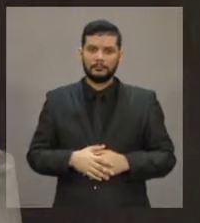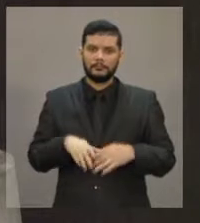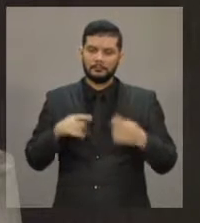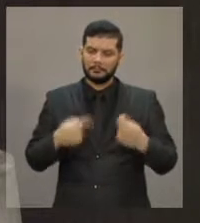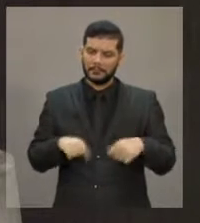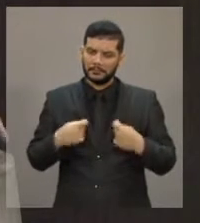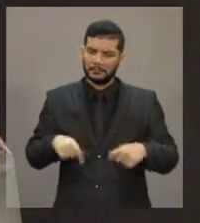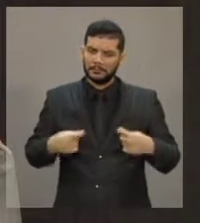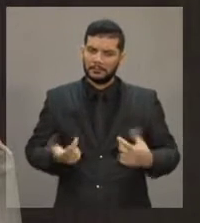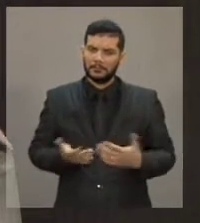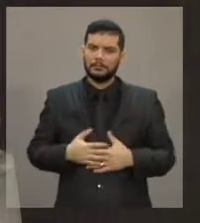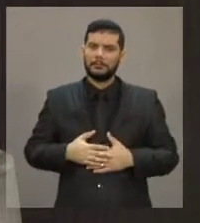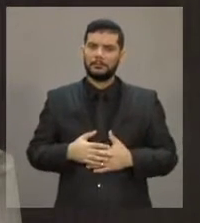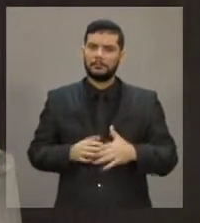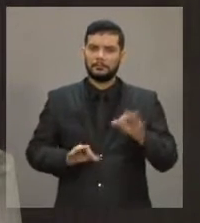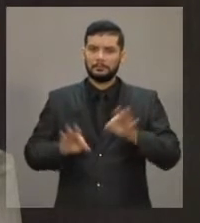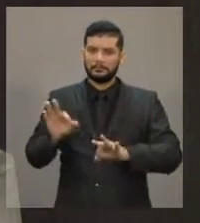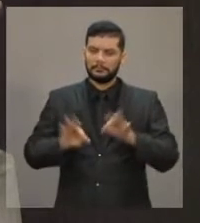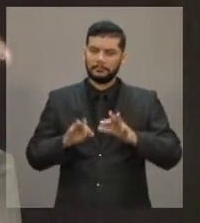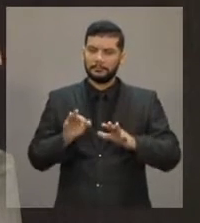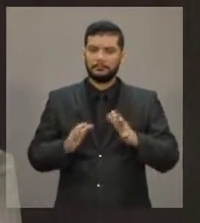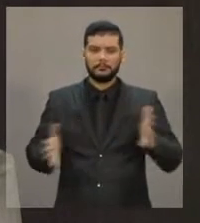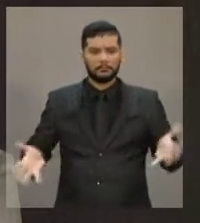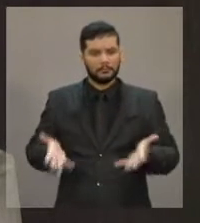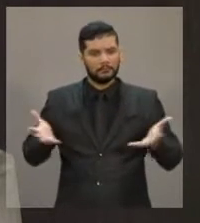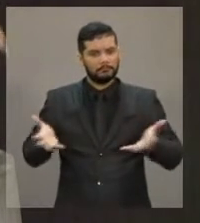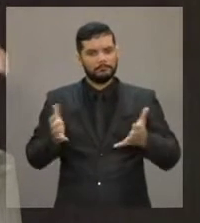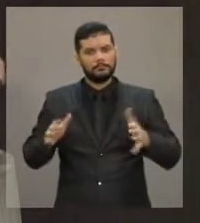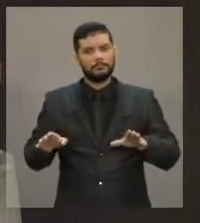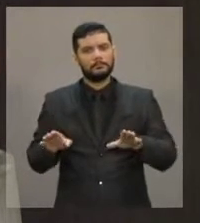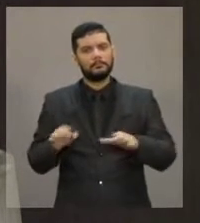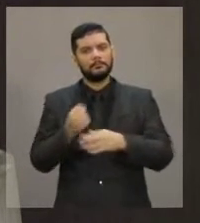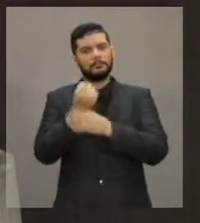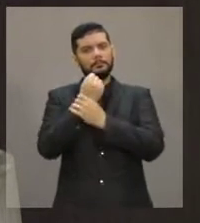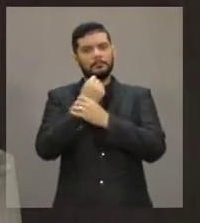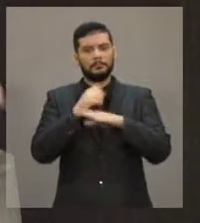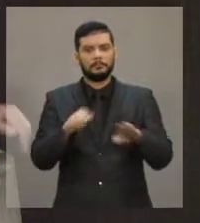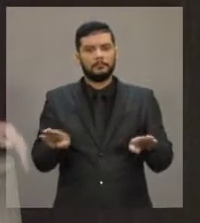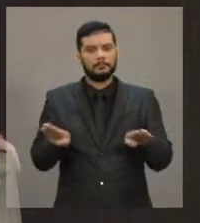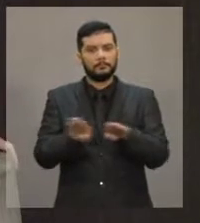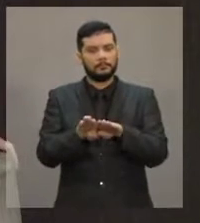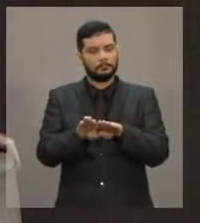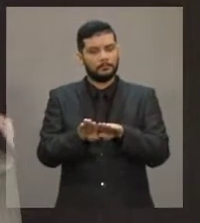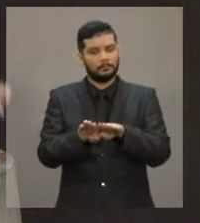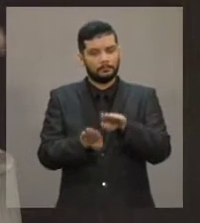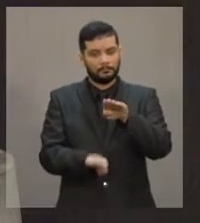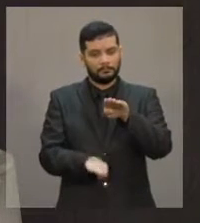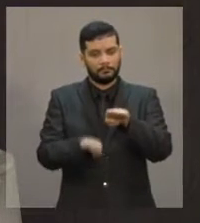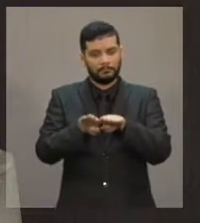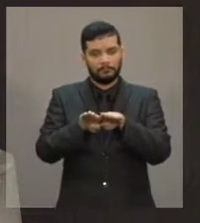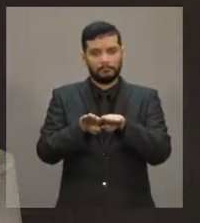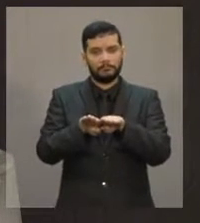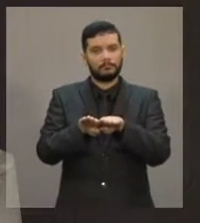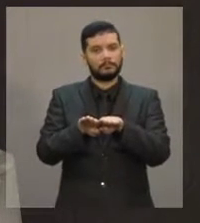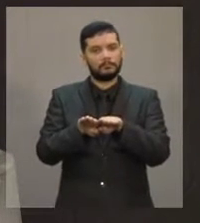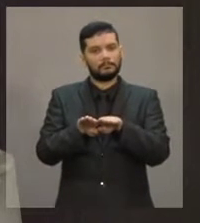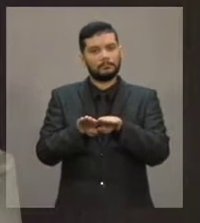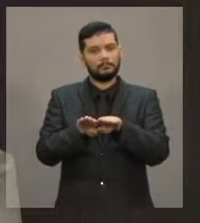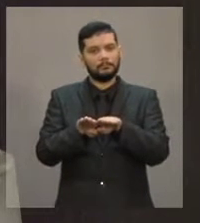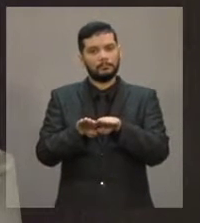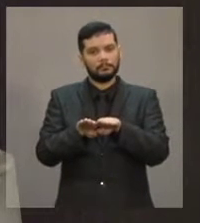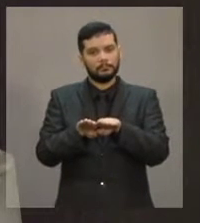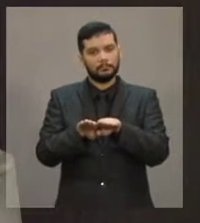promover a equidade. Isso quer dizer que aqueles que são historicamente mais vulneráveis, aqueles é necessário